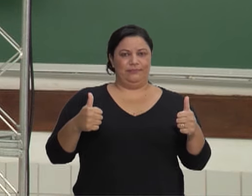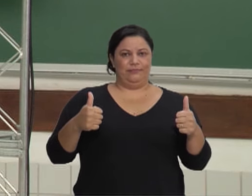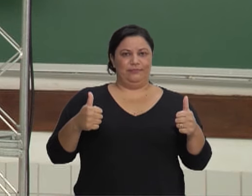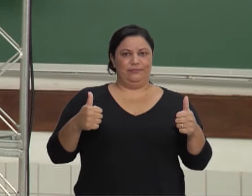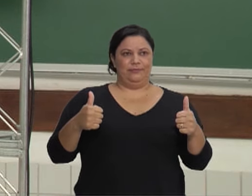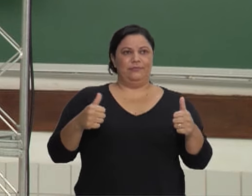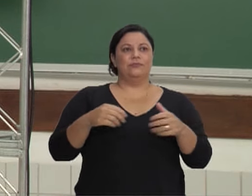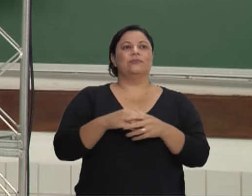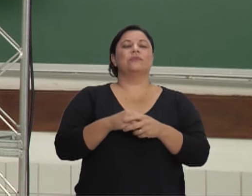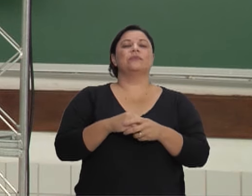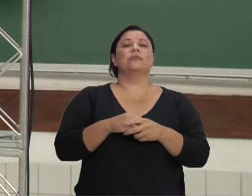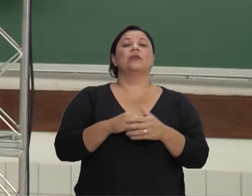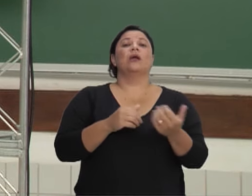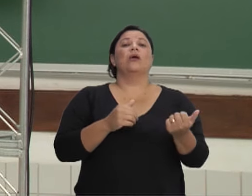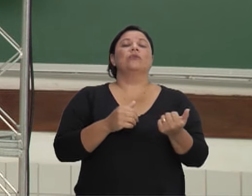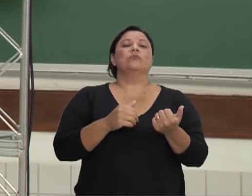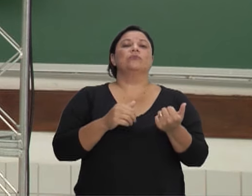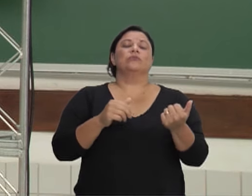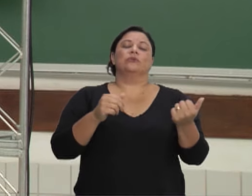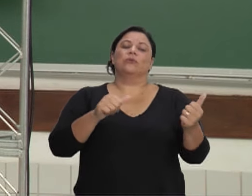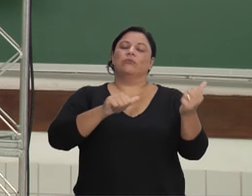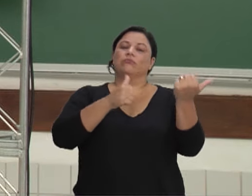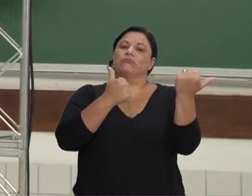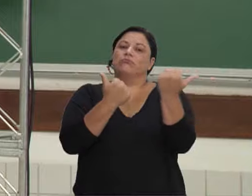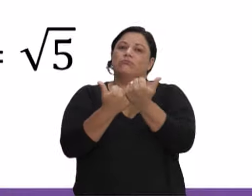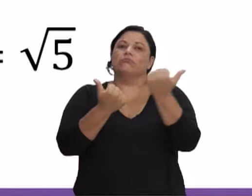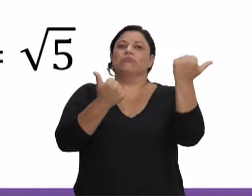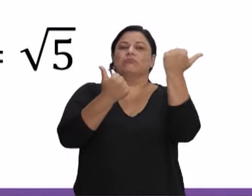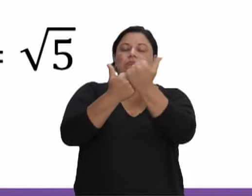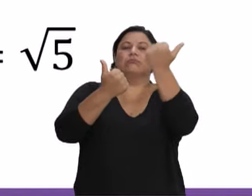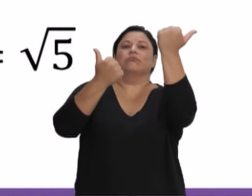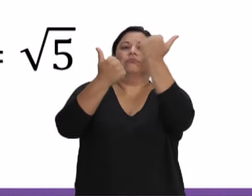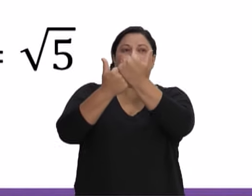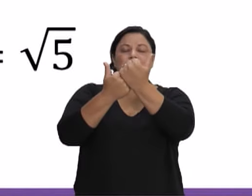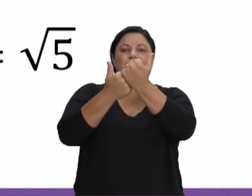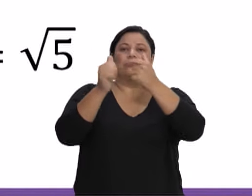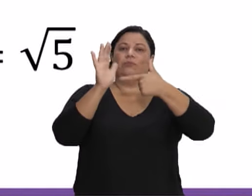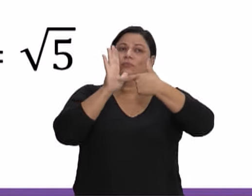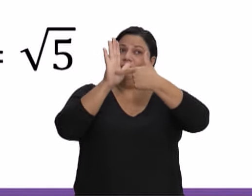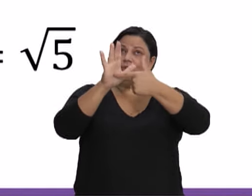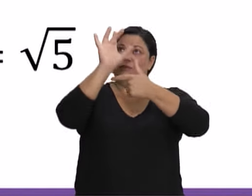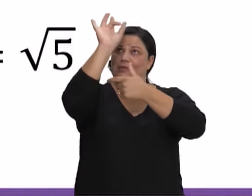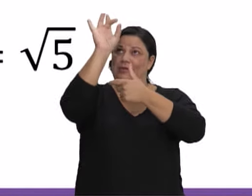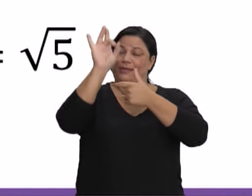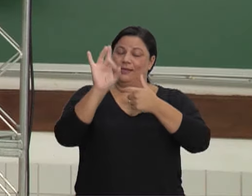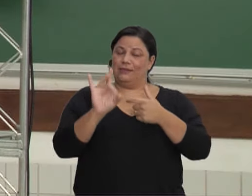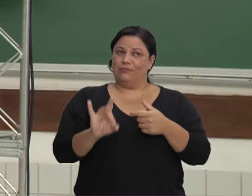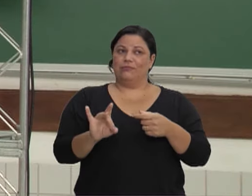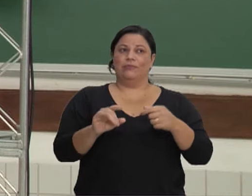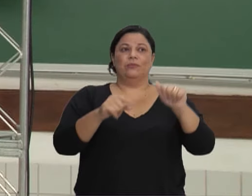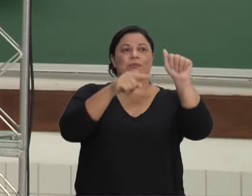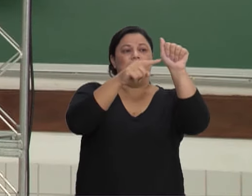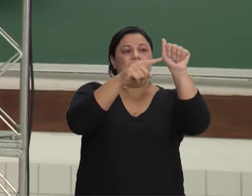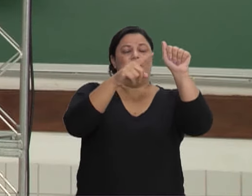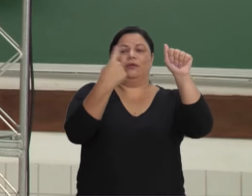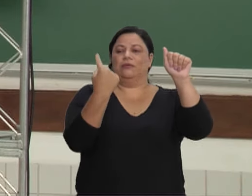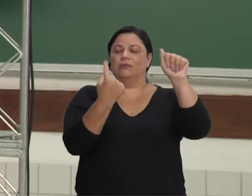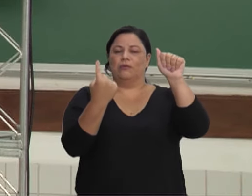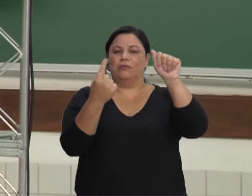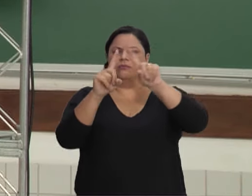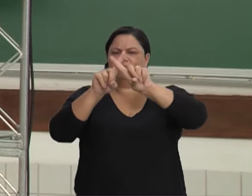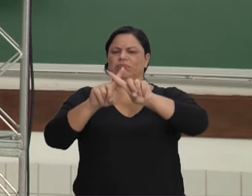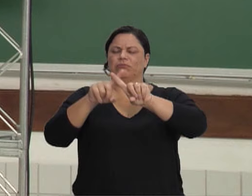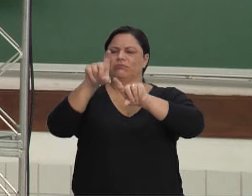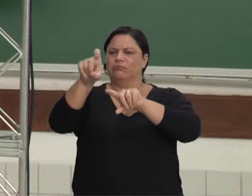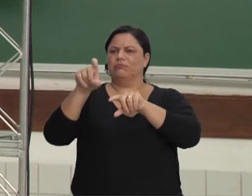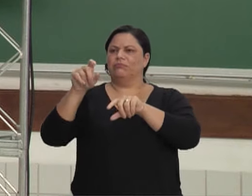Só eu substituir. Identifiquei cada um lá. Vou substituir. O A é igual a 1 vezes o x